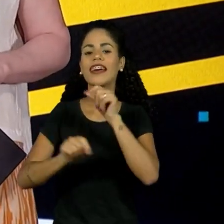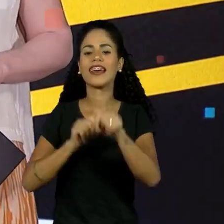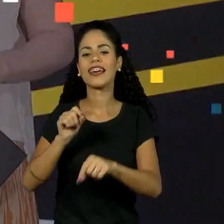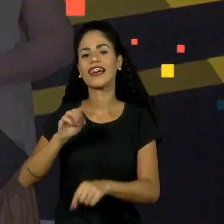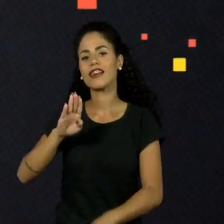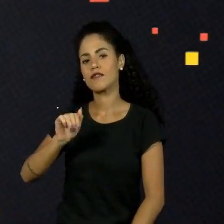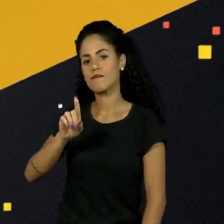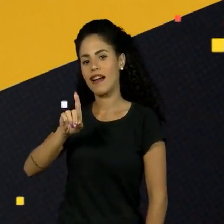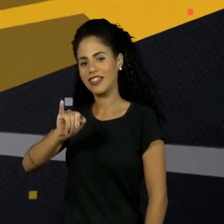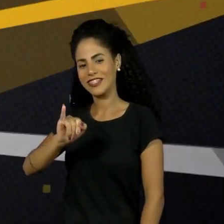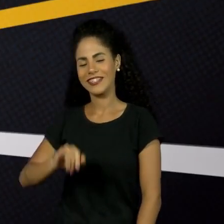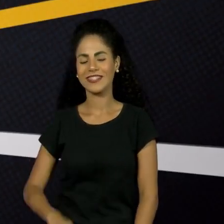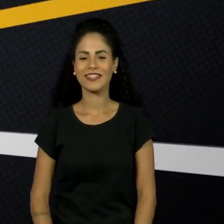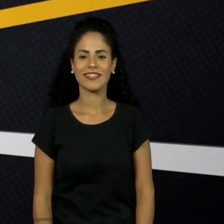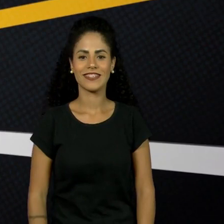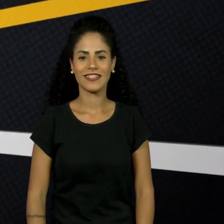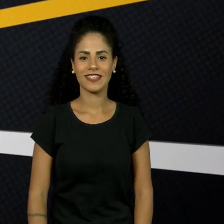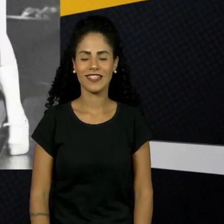Badi Assad.